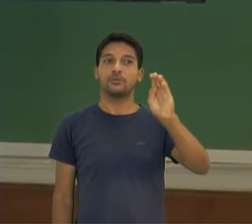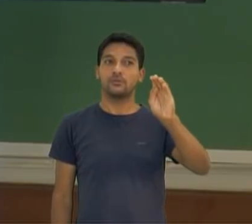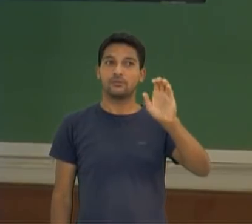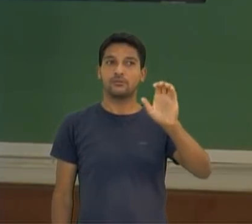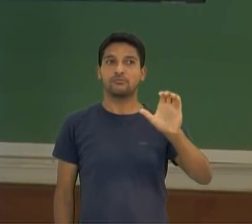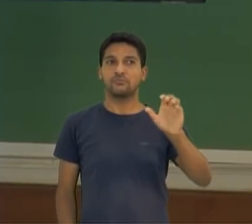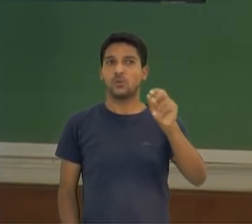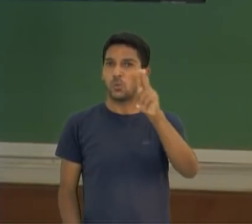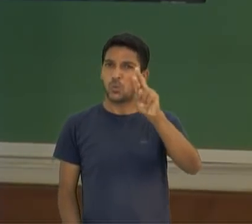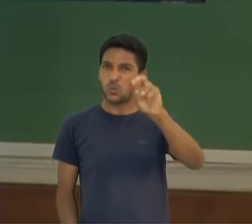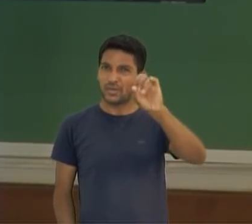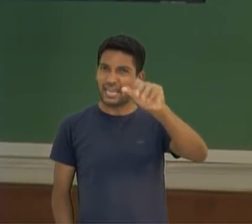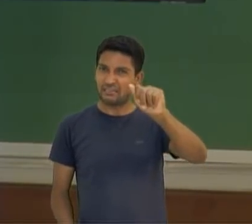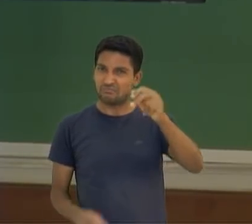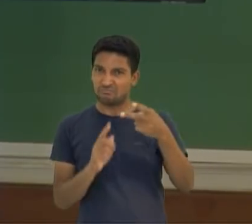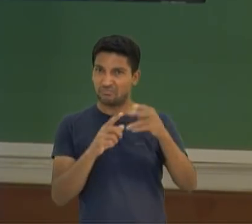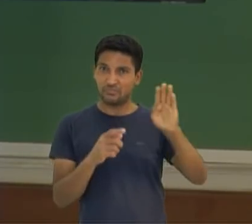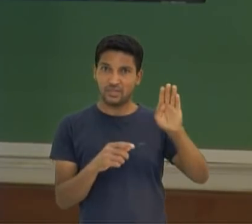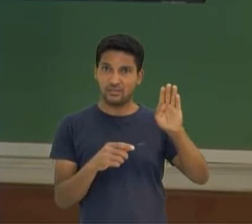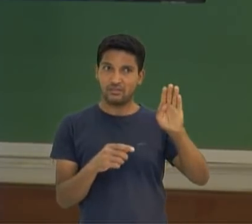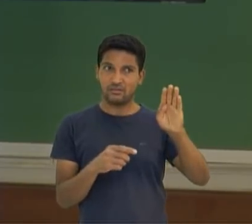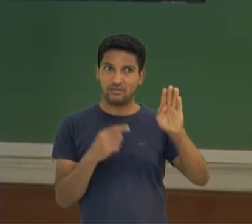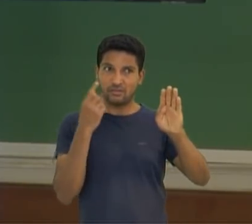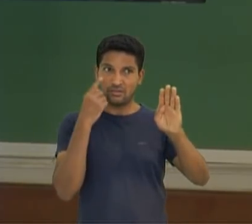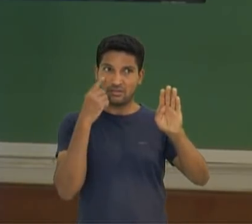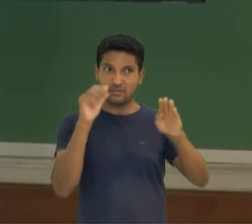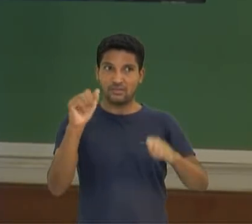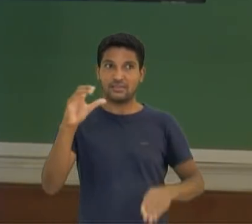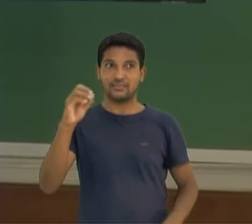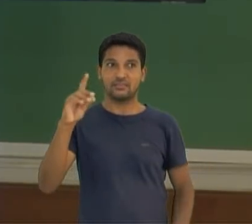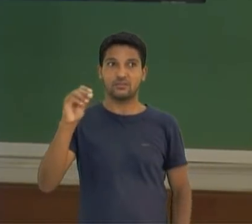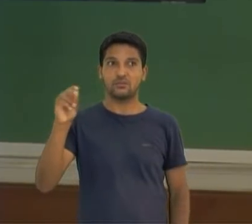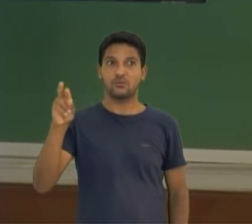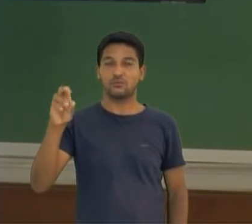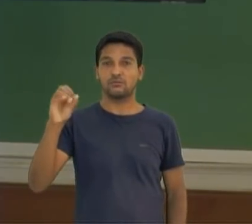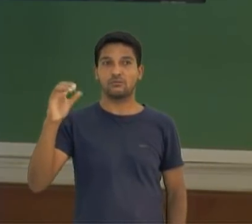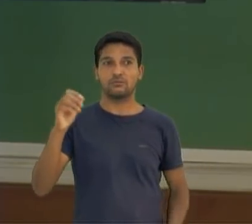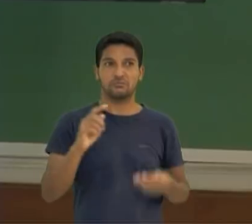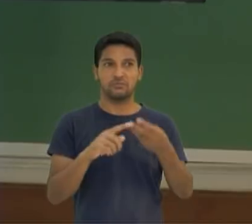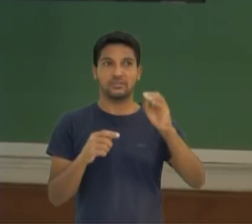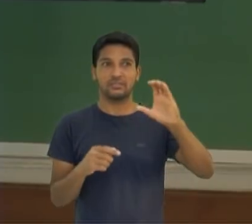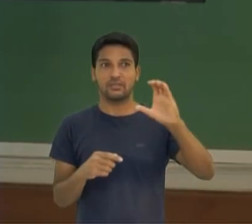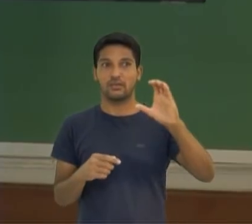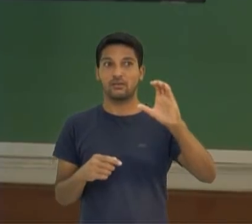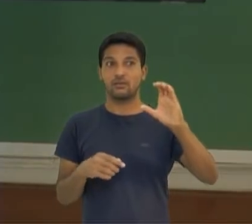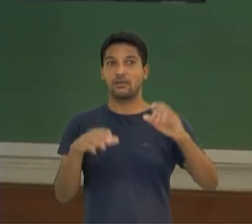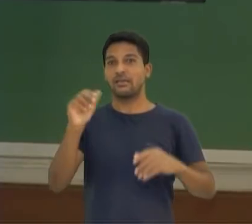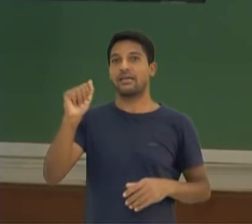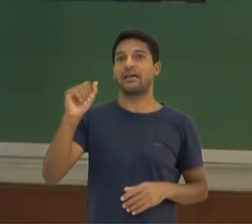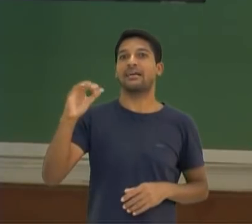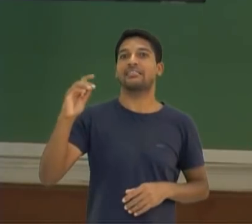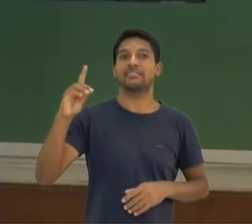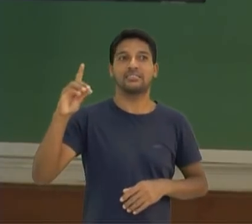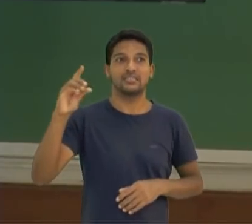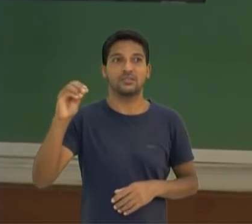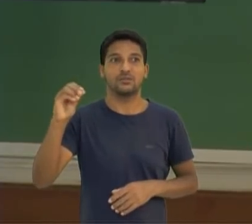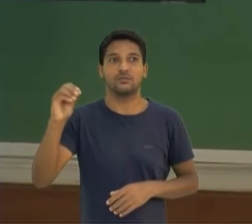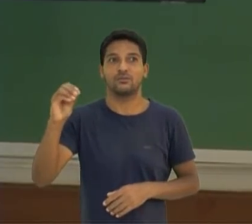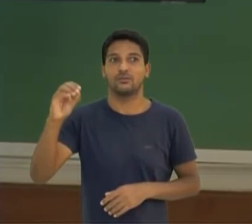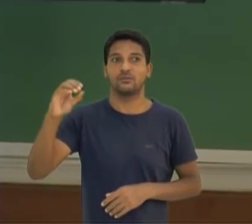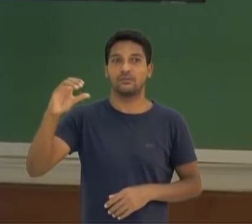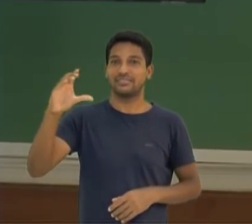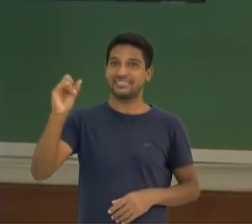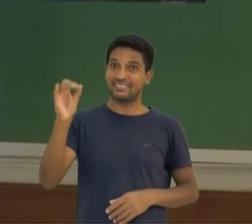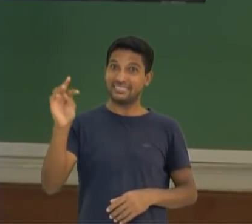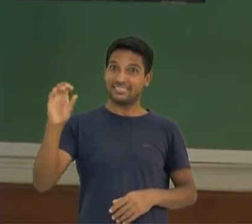ureia? Foi o ácido úrico? Foi o ácido cítrico? Ou foi a vitamina C? Eu ia falar tempo, mas o tempo